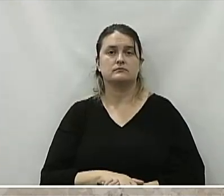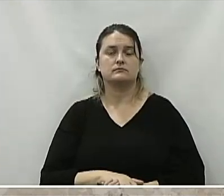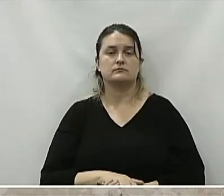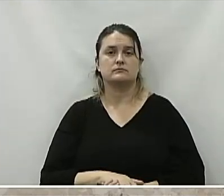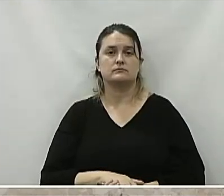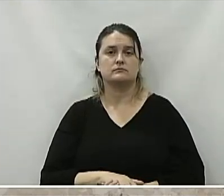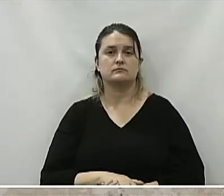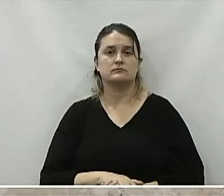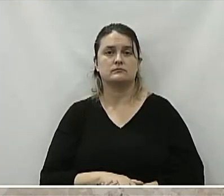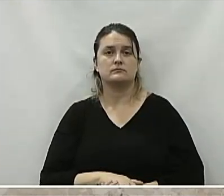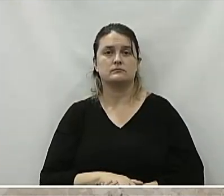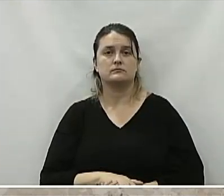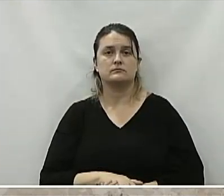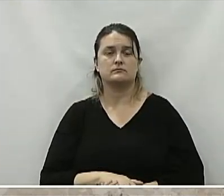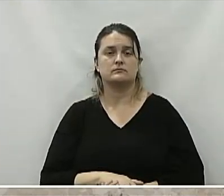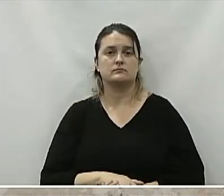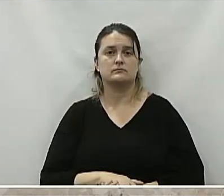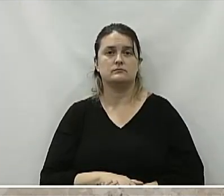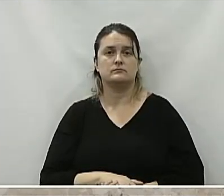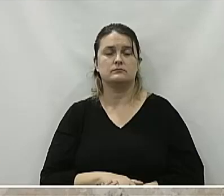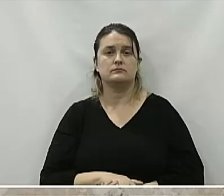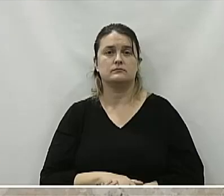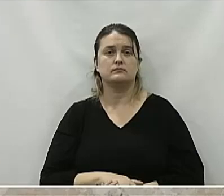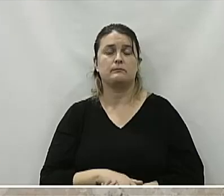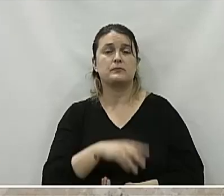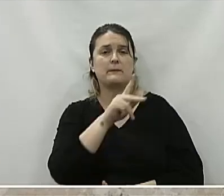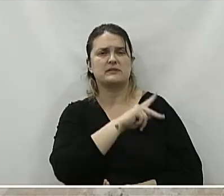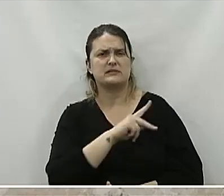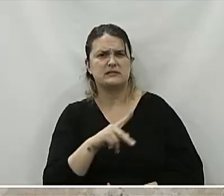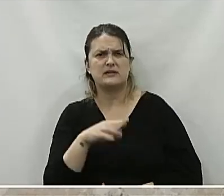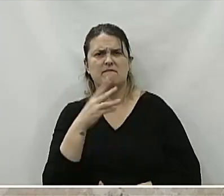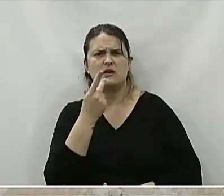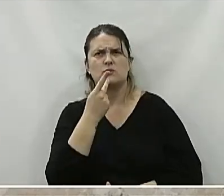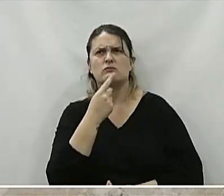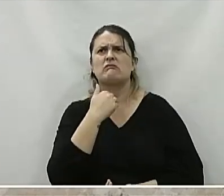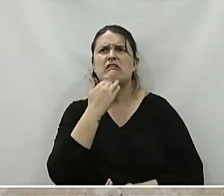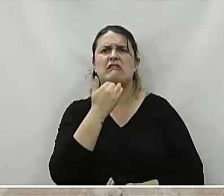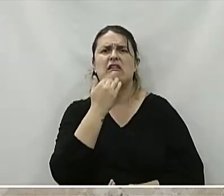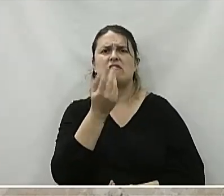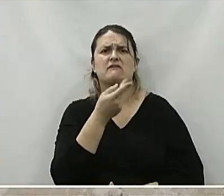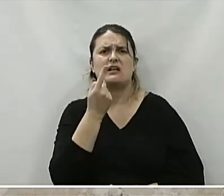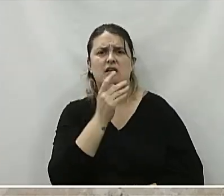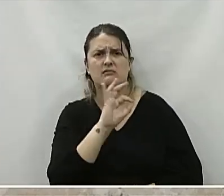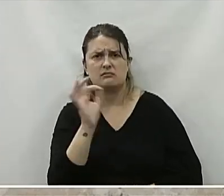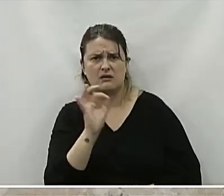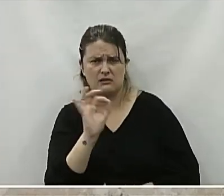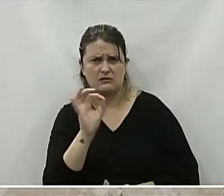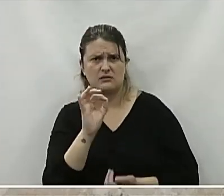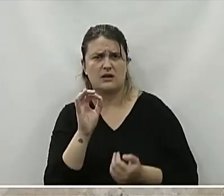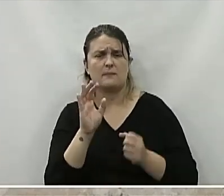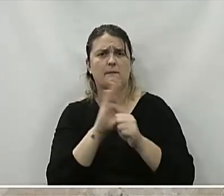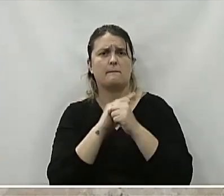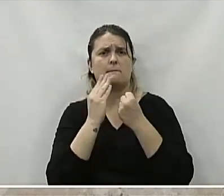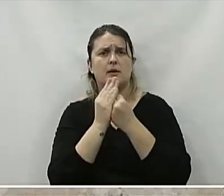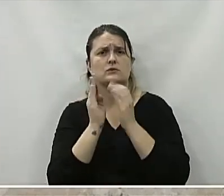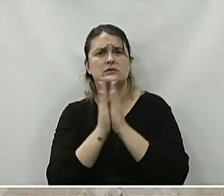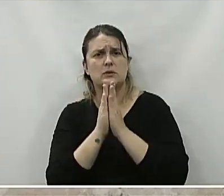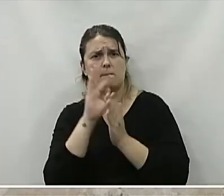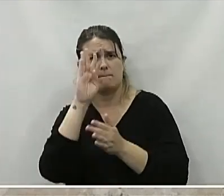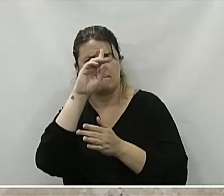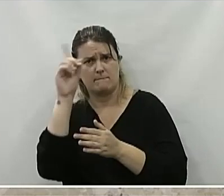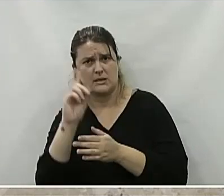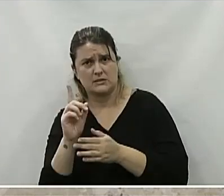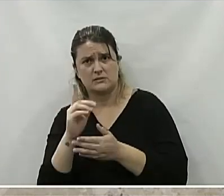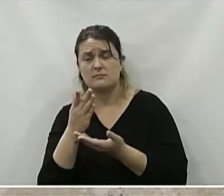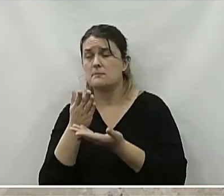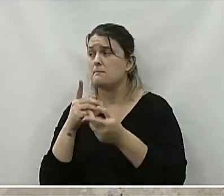ao qual o meu presidente falou que não é comentado em relação à questão do bairro São Brás dentro da Câmara de Vereadores.